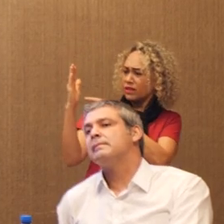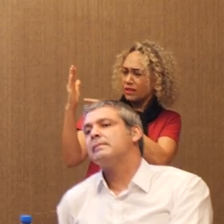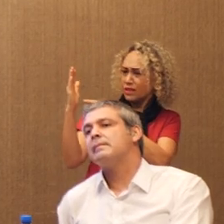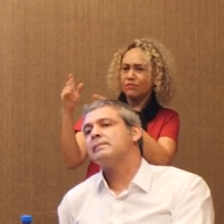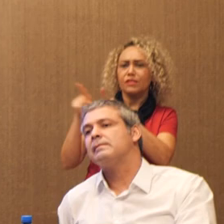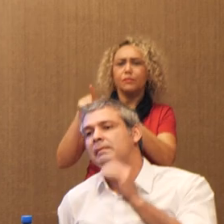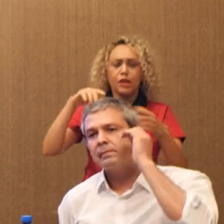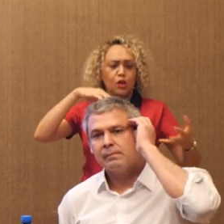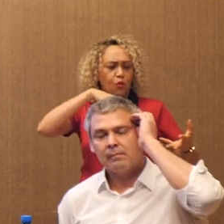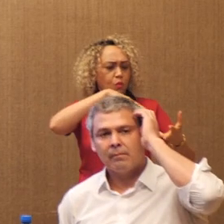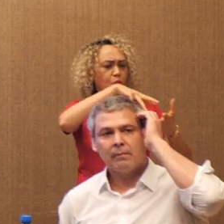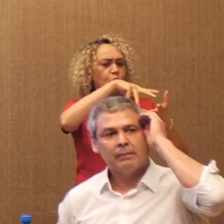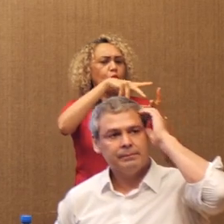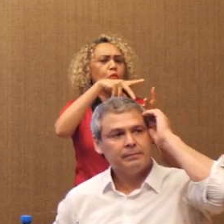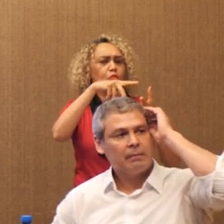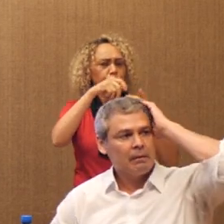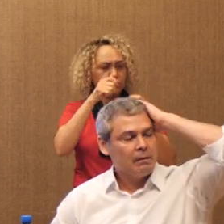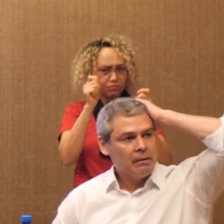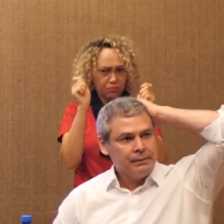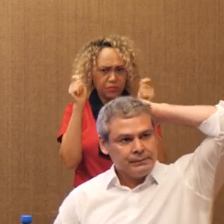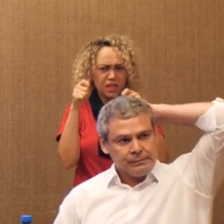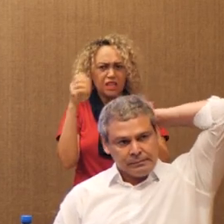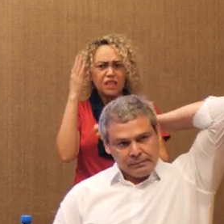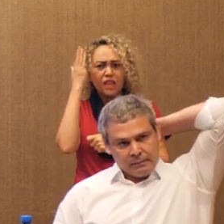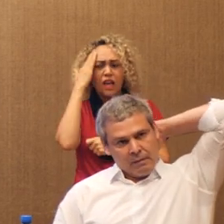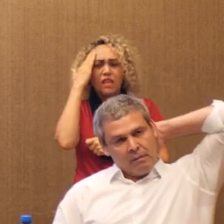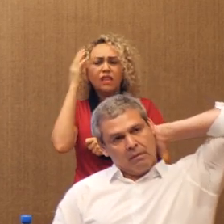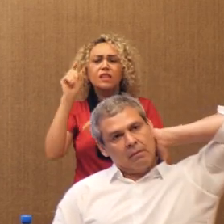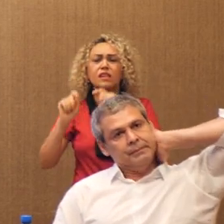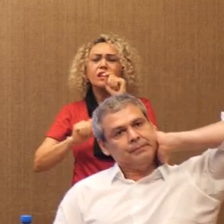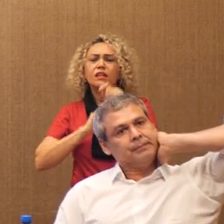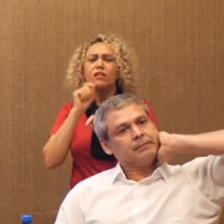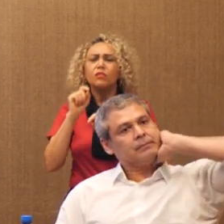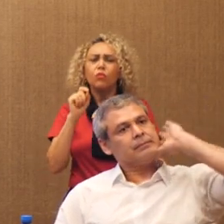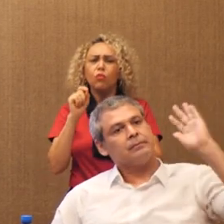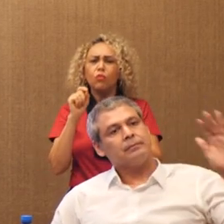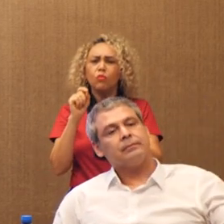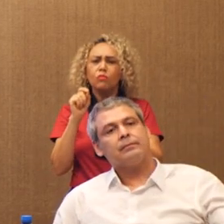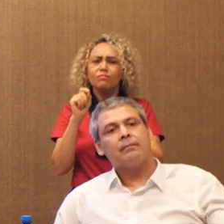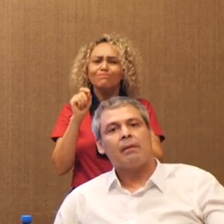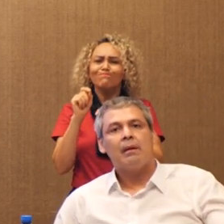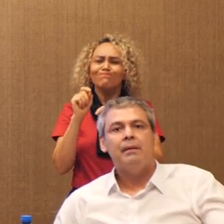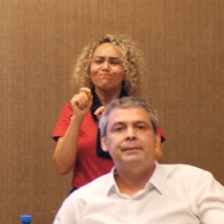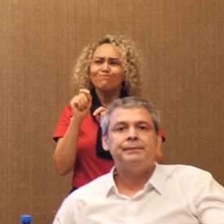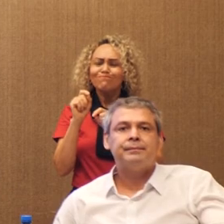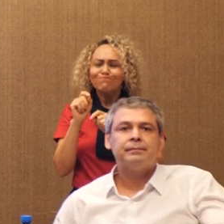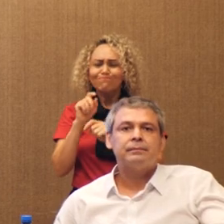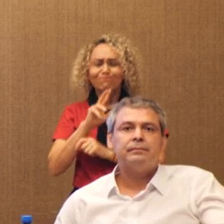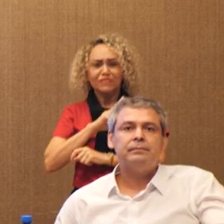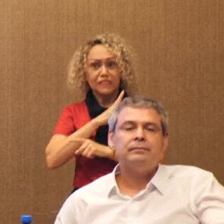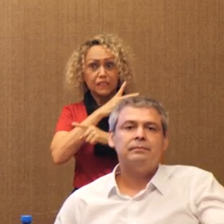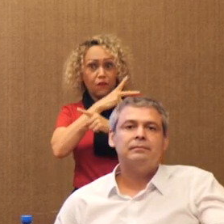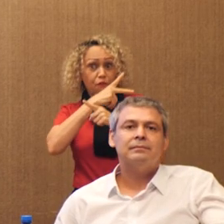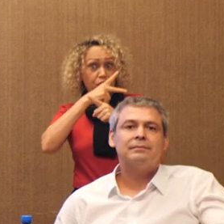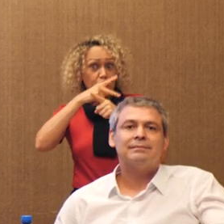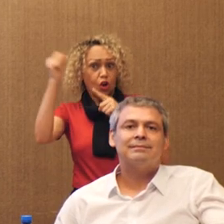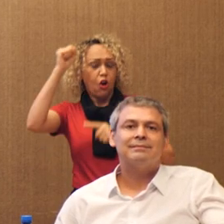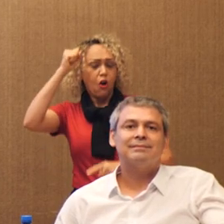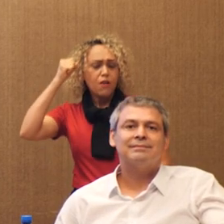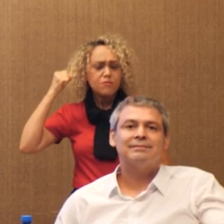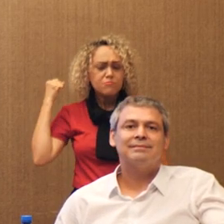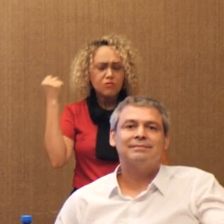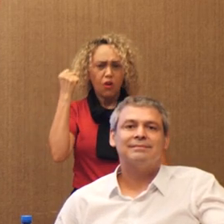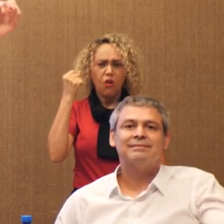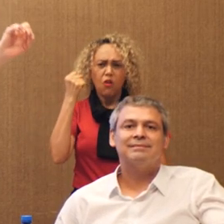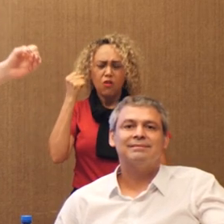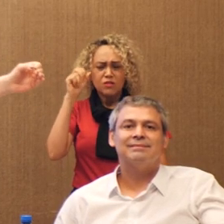mundo. É preciso entender o tamanho da vitória histórica